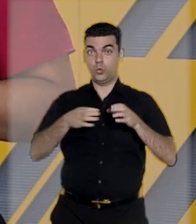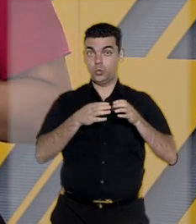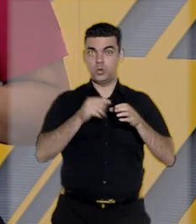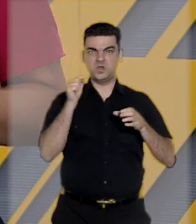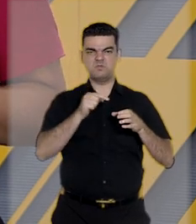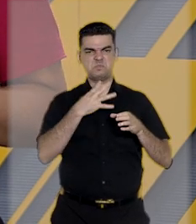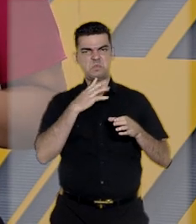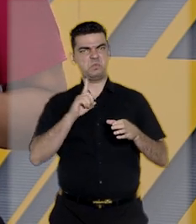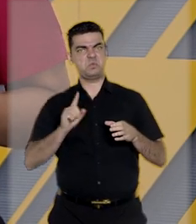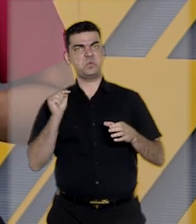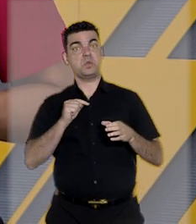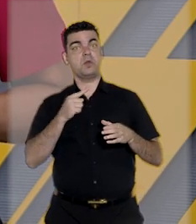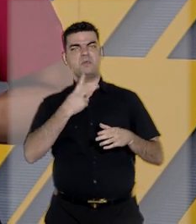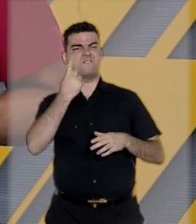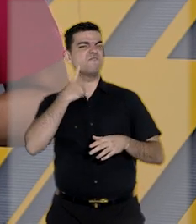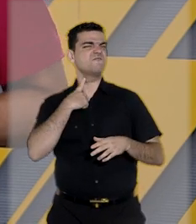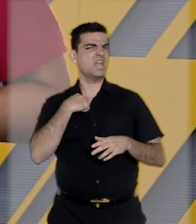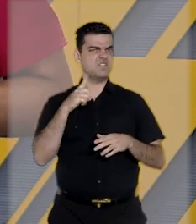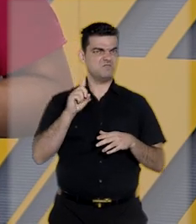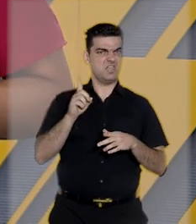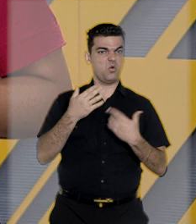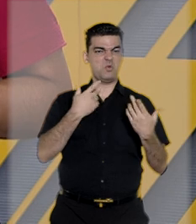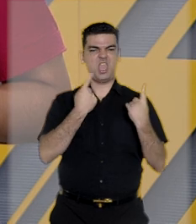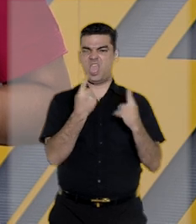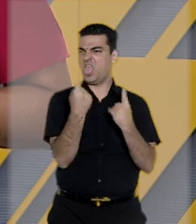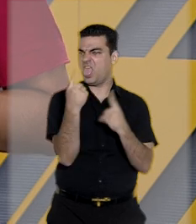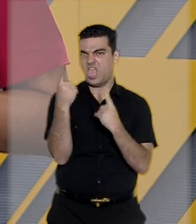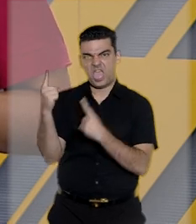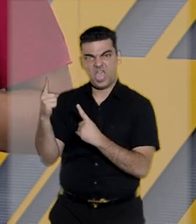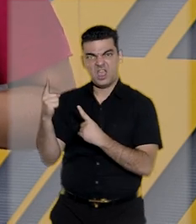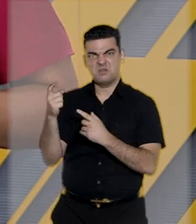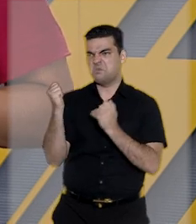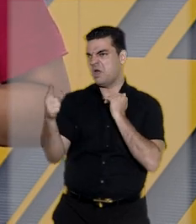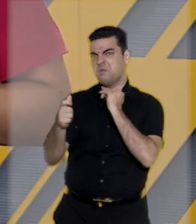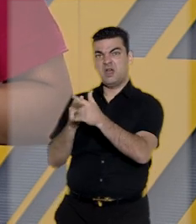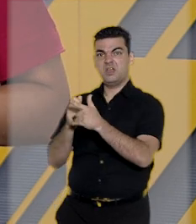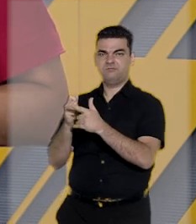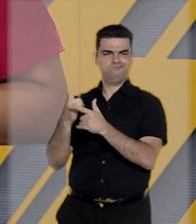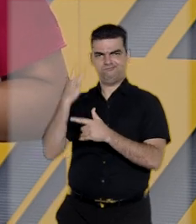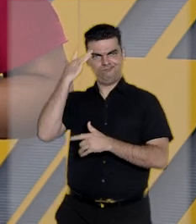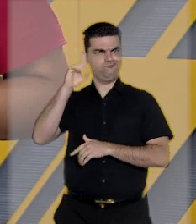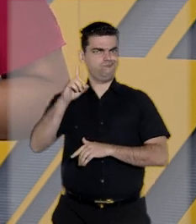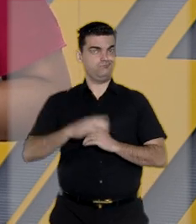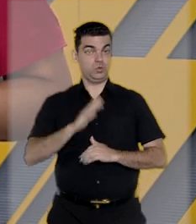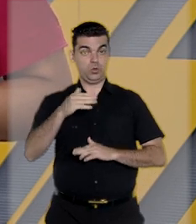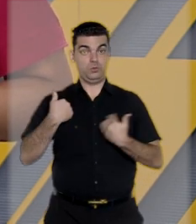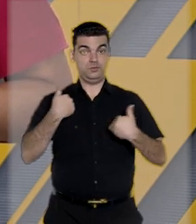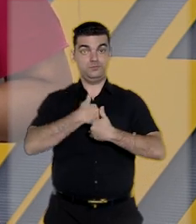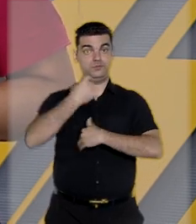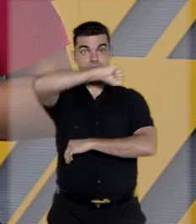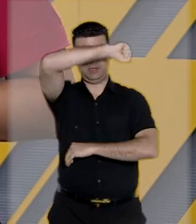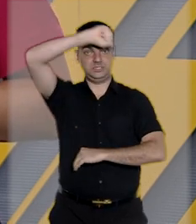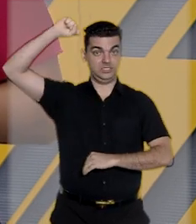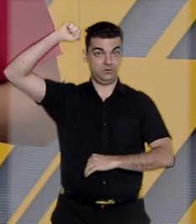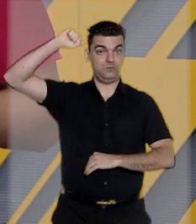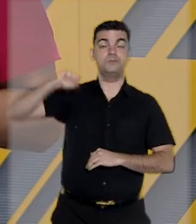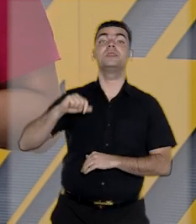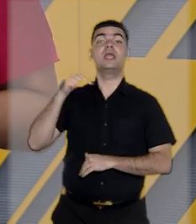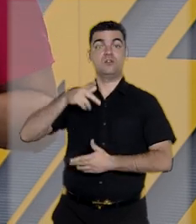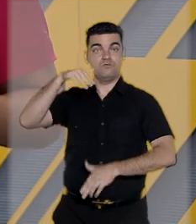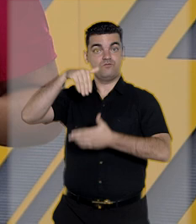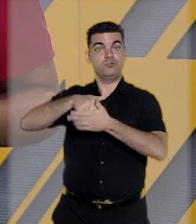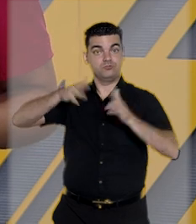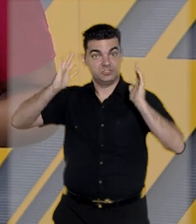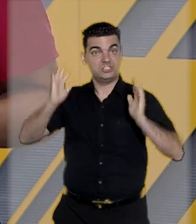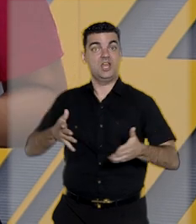colegiado não reconheceu o dolo específico de caluniar, injuriar ou difamar. O ministro Sebastião Rei Júnior, cujo